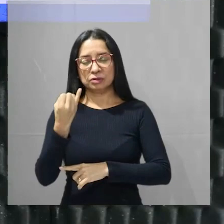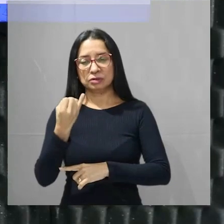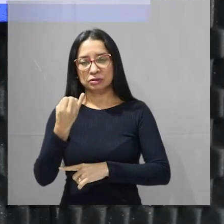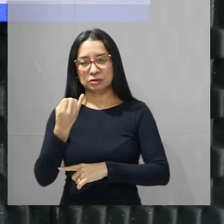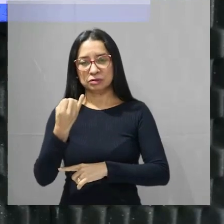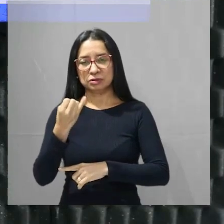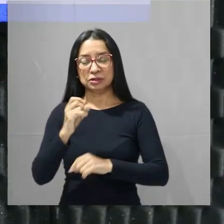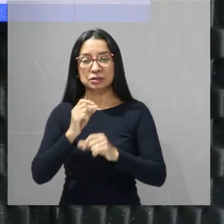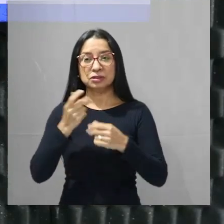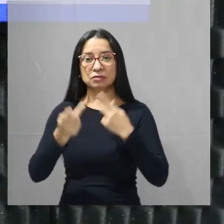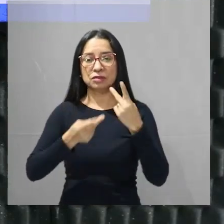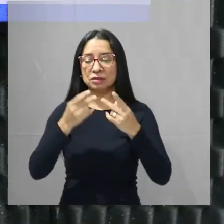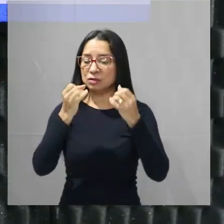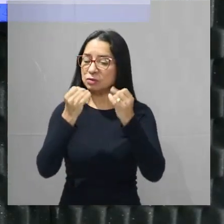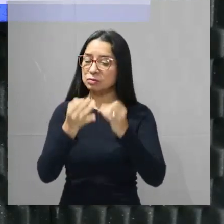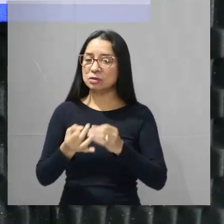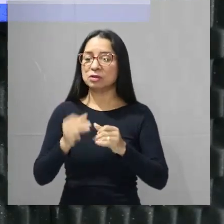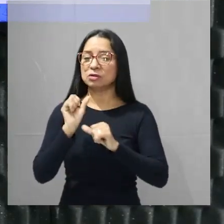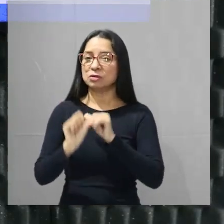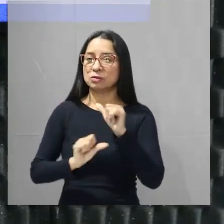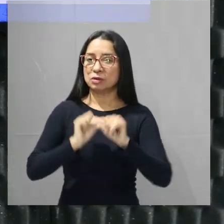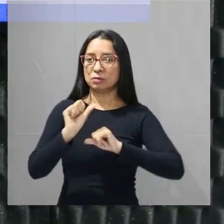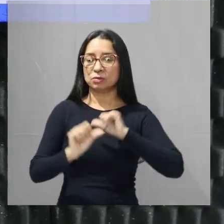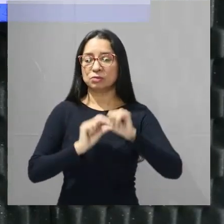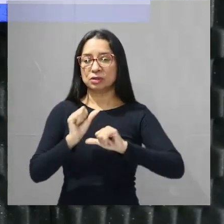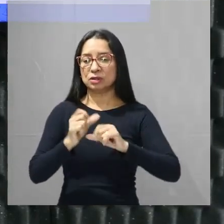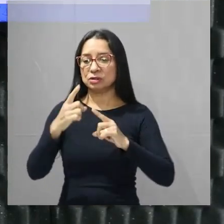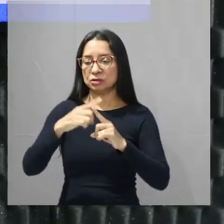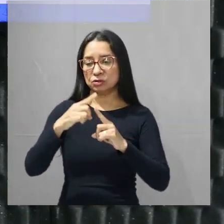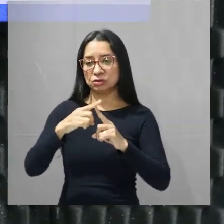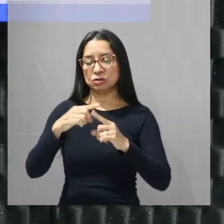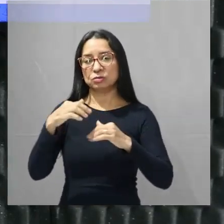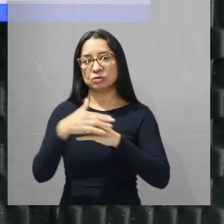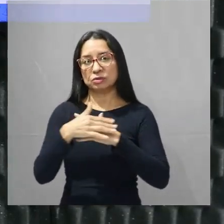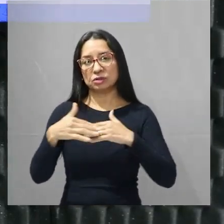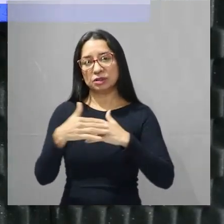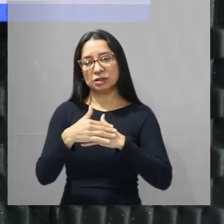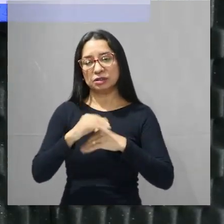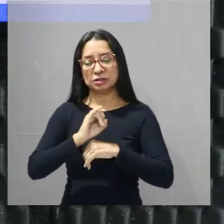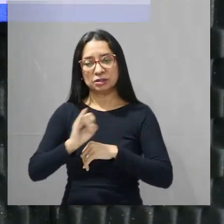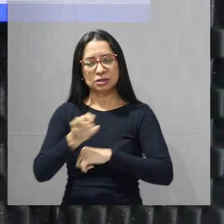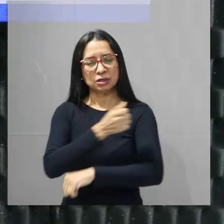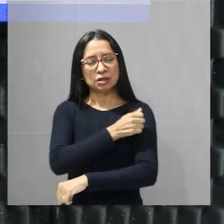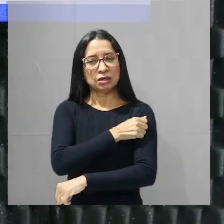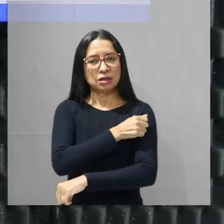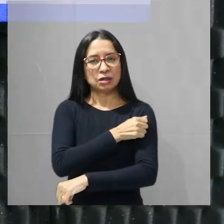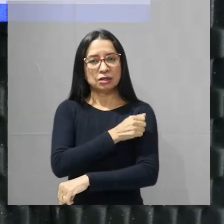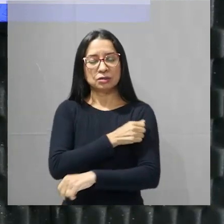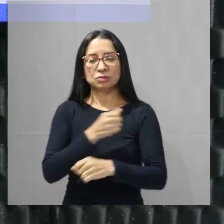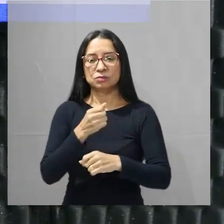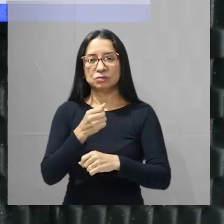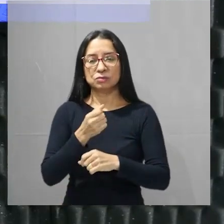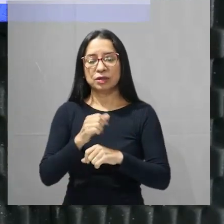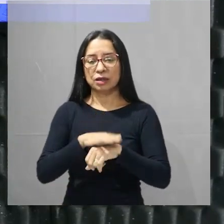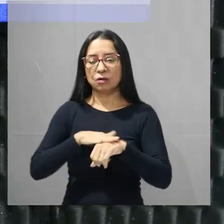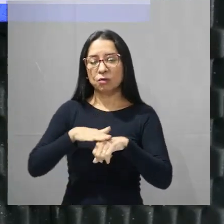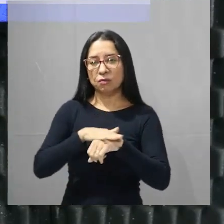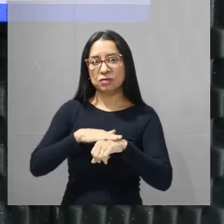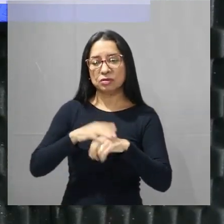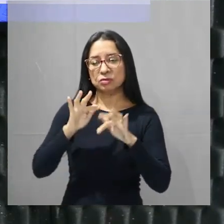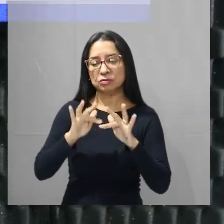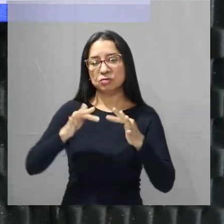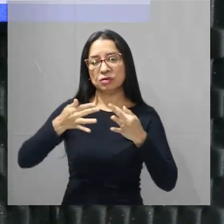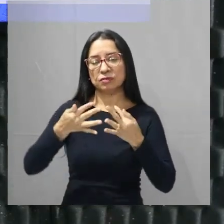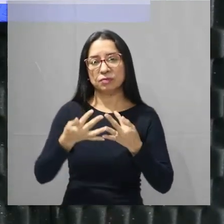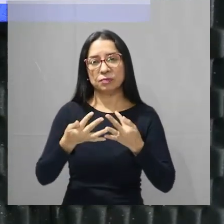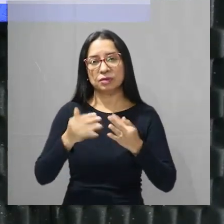de padrão das cidades, né? Se você é estudante, conversar, por exemplo, com seus pais, e com certeza você já deve ter ouvido seus pais, seus tios, até irmãos